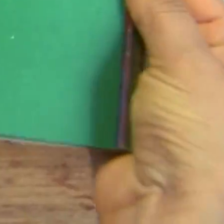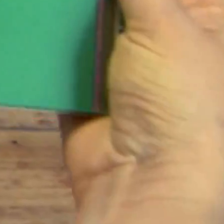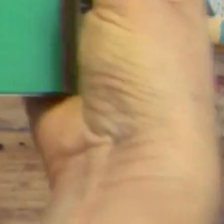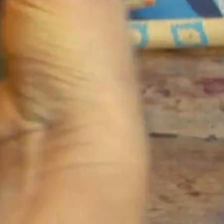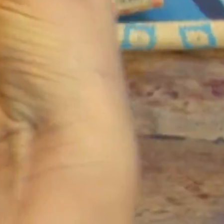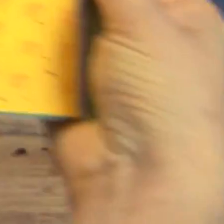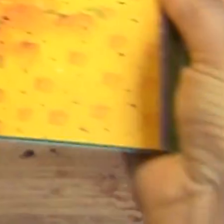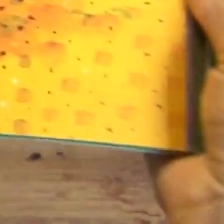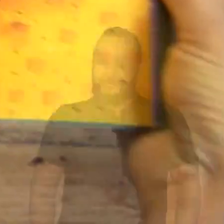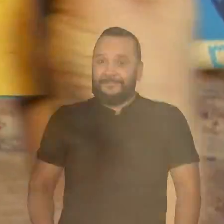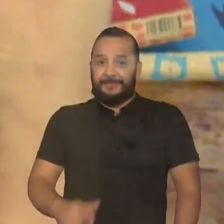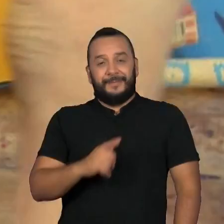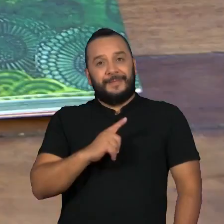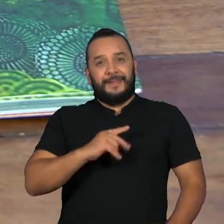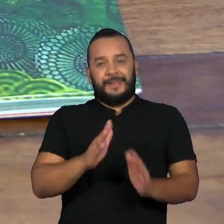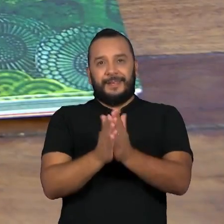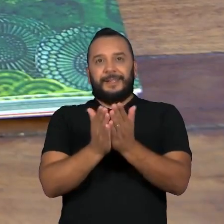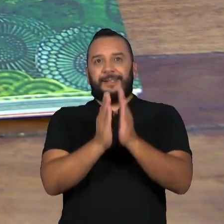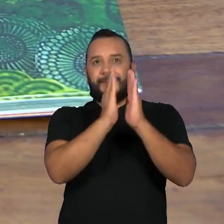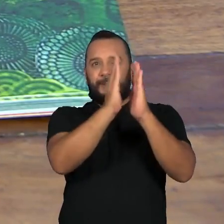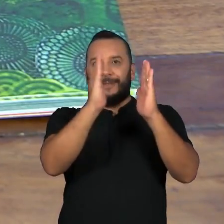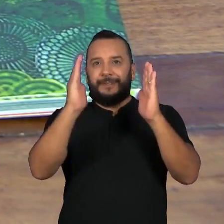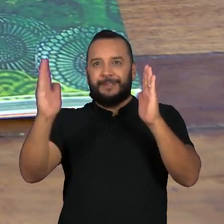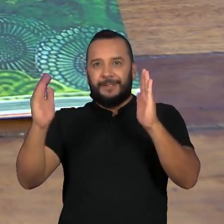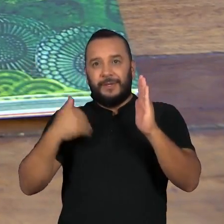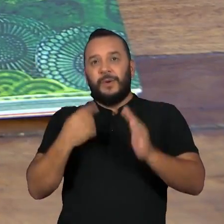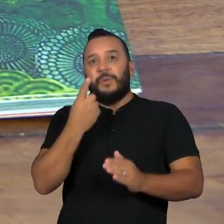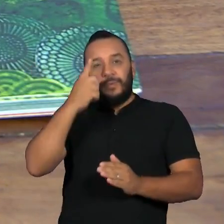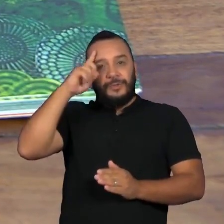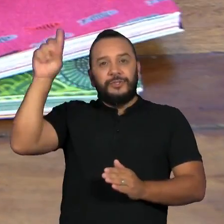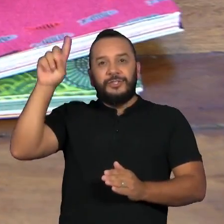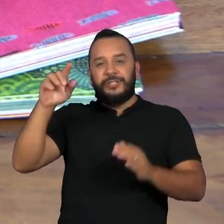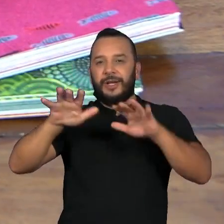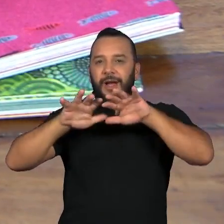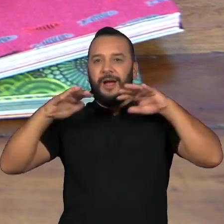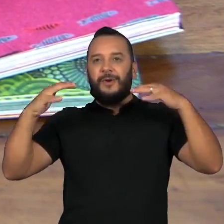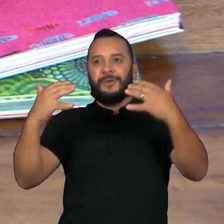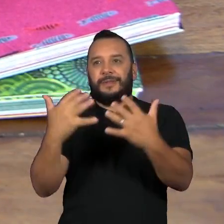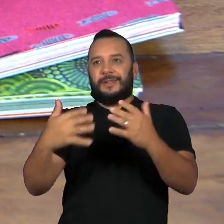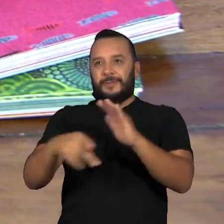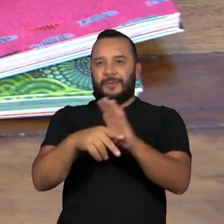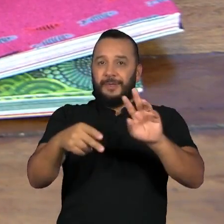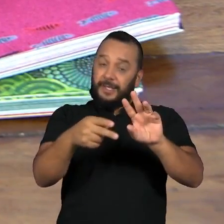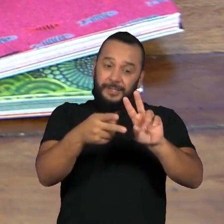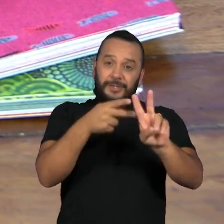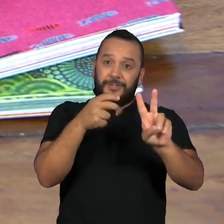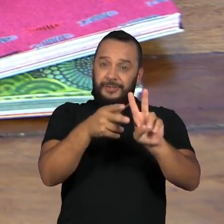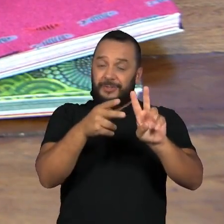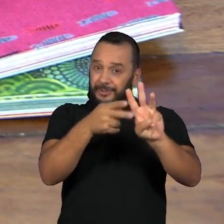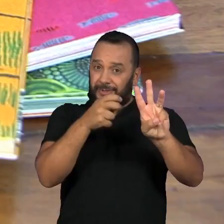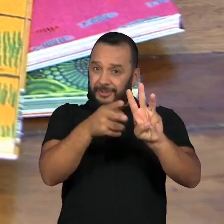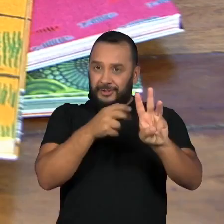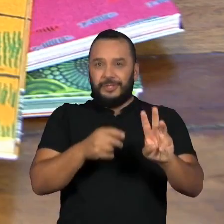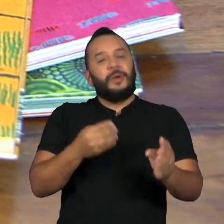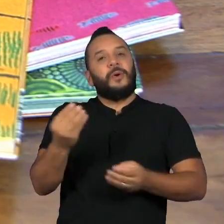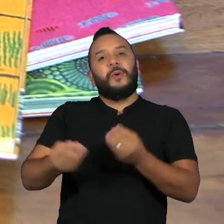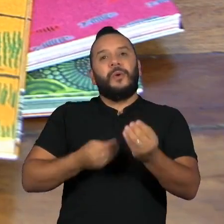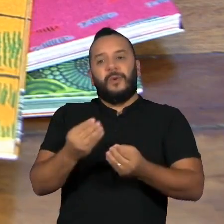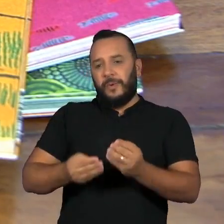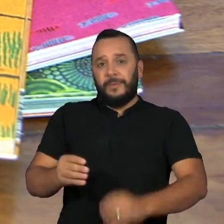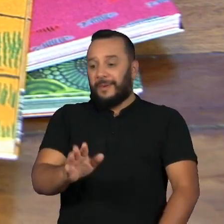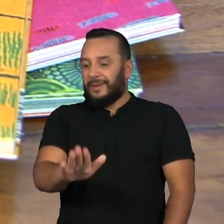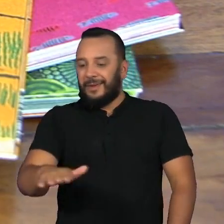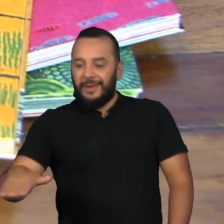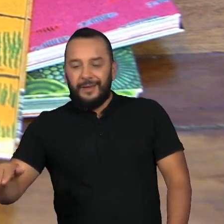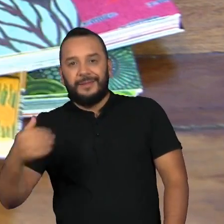A coleção Um Dia na Aldeia foi criada a partir do desejo dela e de Vansan Carelli de aproximar as crianças da